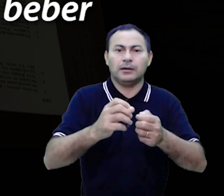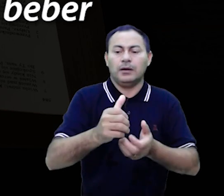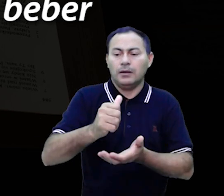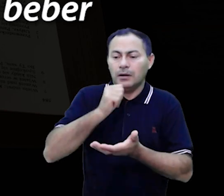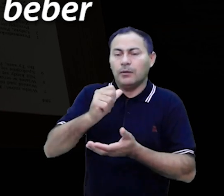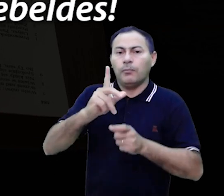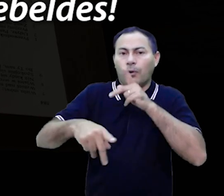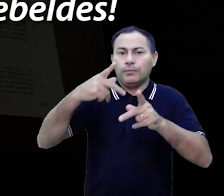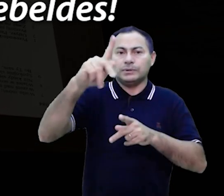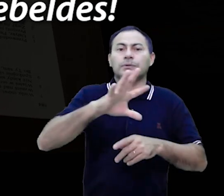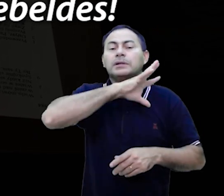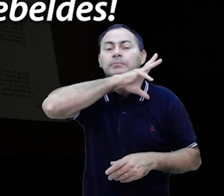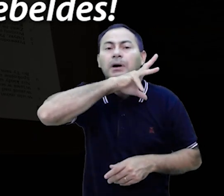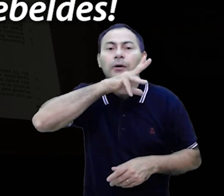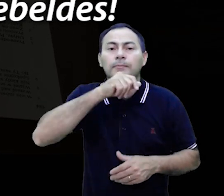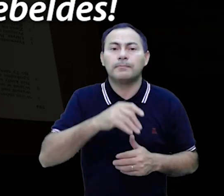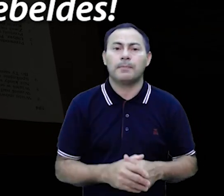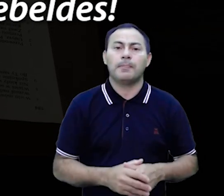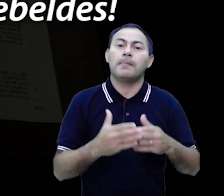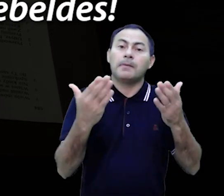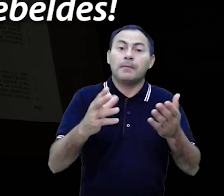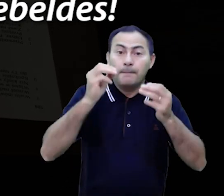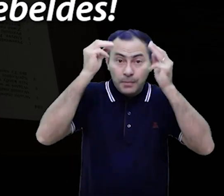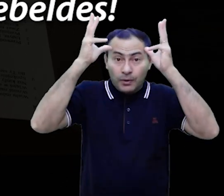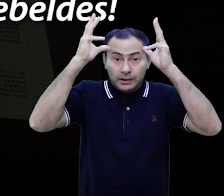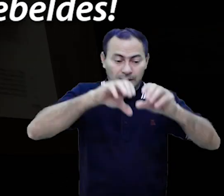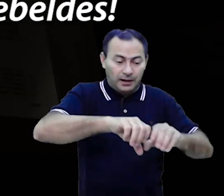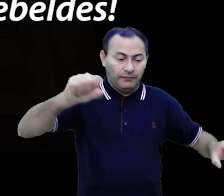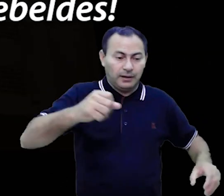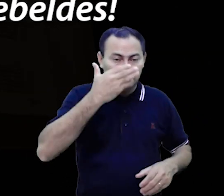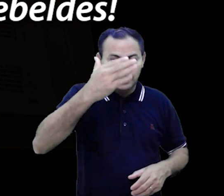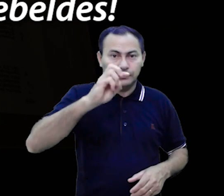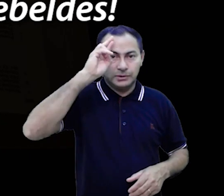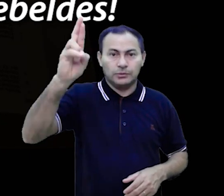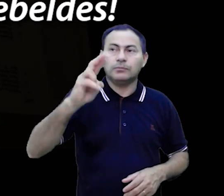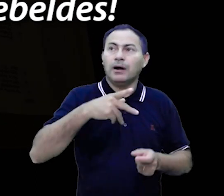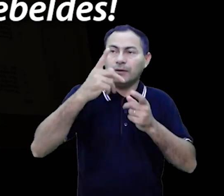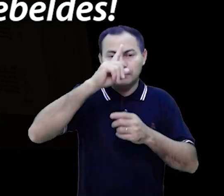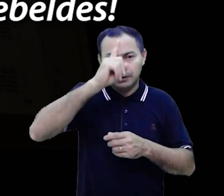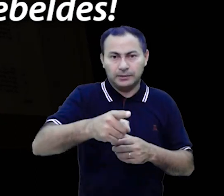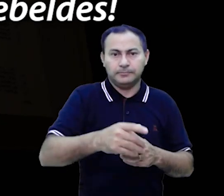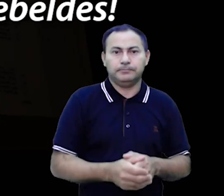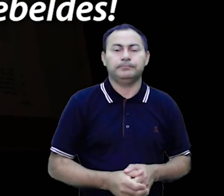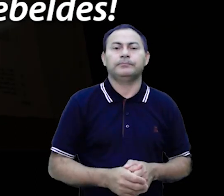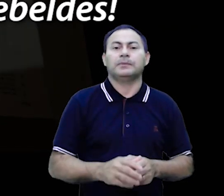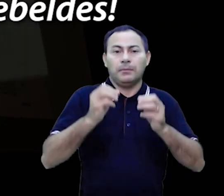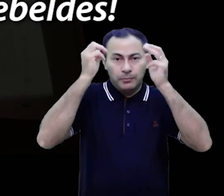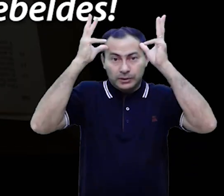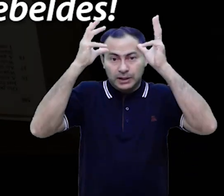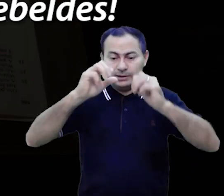e dareis a beber ao povo e aos seus animais. Então Moisés tomou a vara de diante do Senhor, como lhe tinha